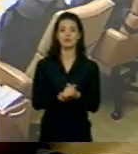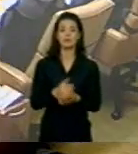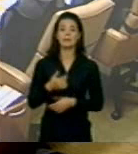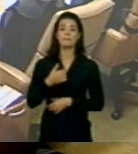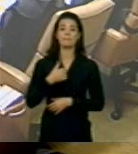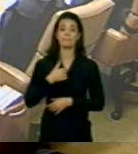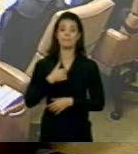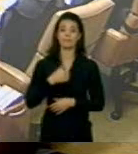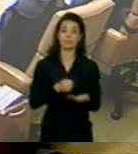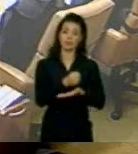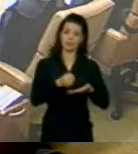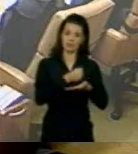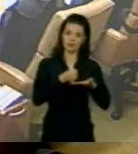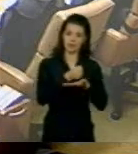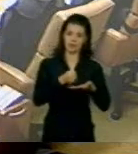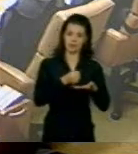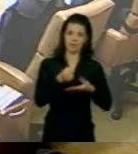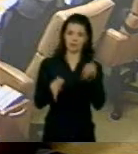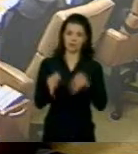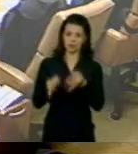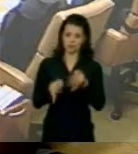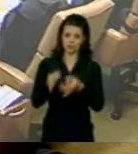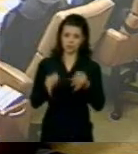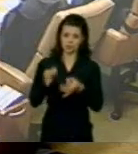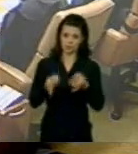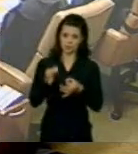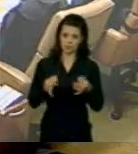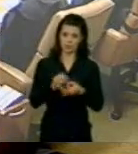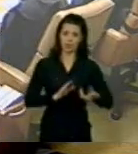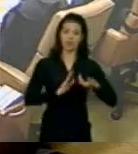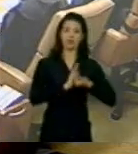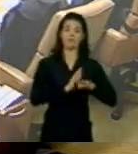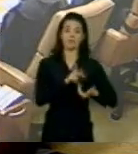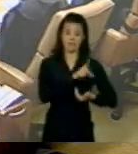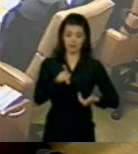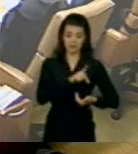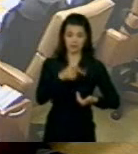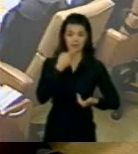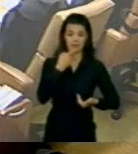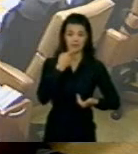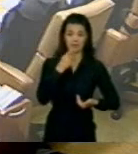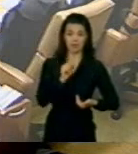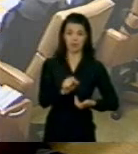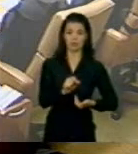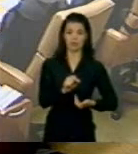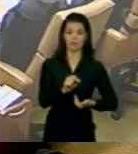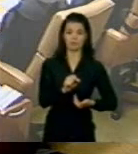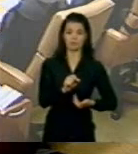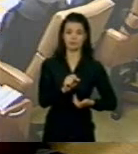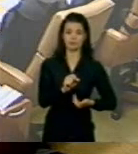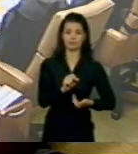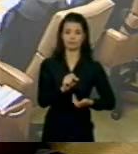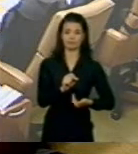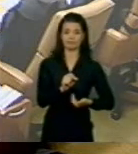a fundamentalidade da prerrogativa judicial, alega a presidência da Câmara que ela, esta prerrogativa, não tem o condão